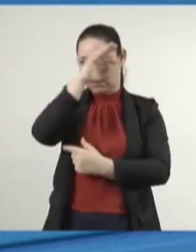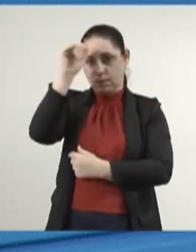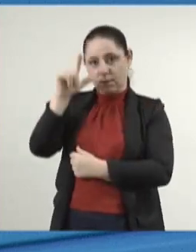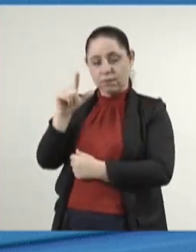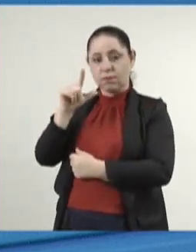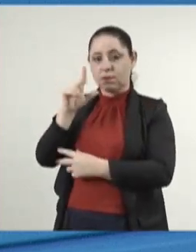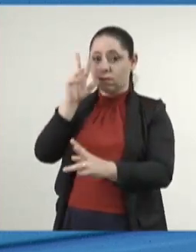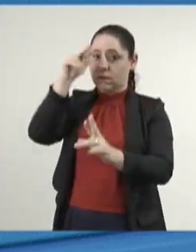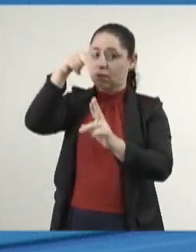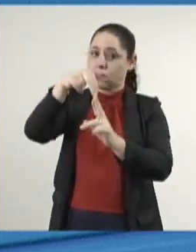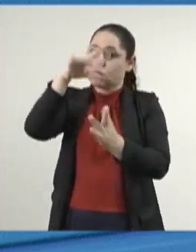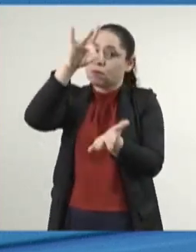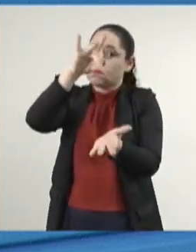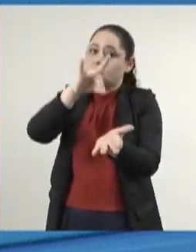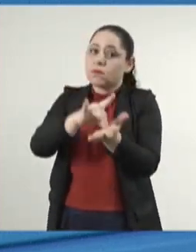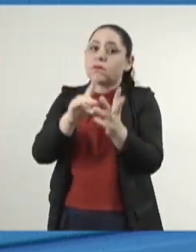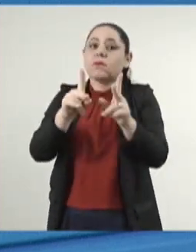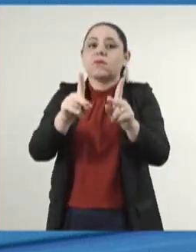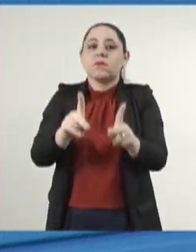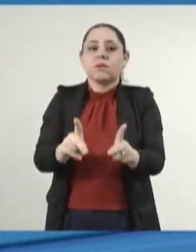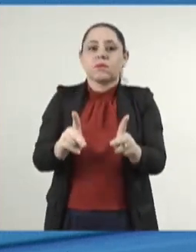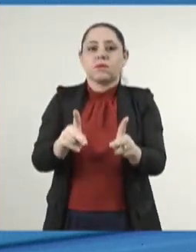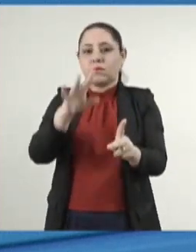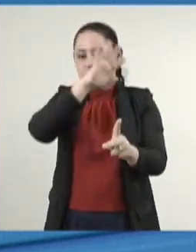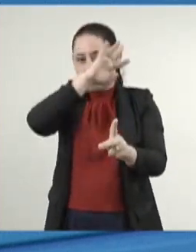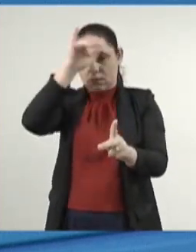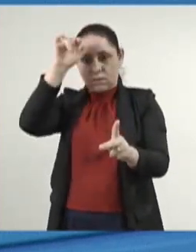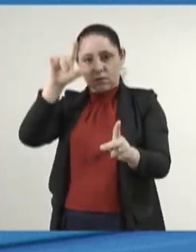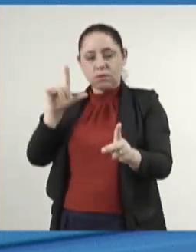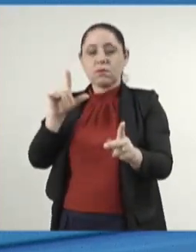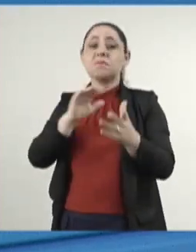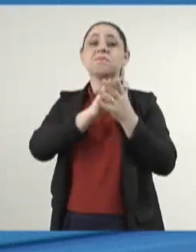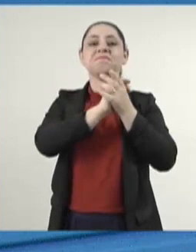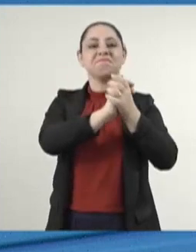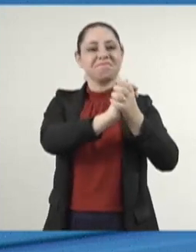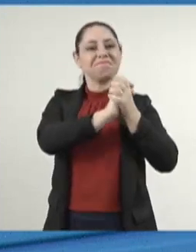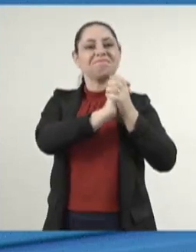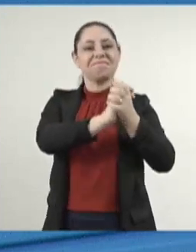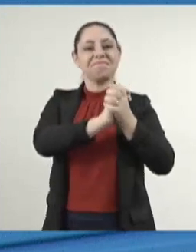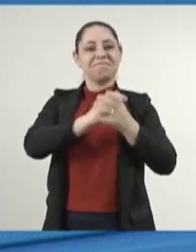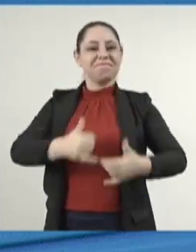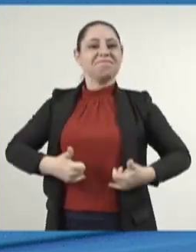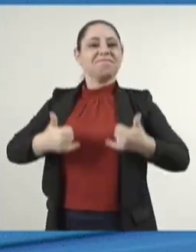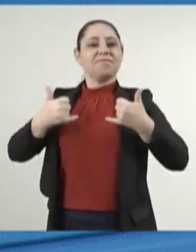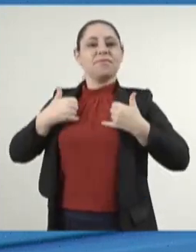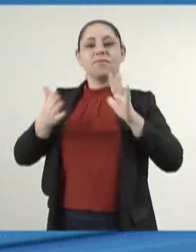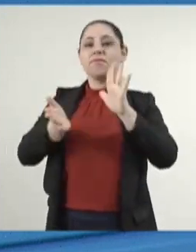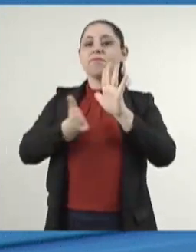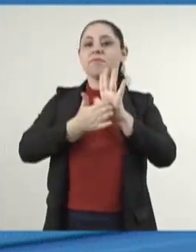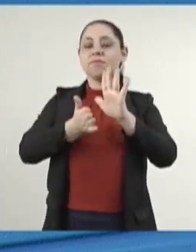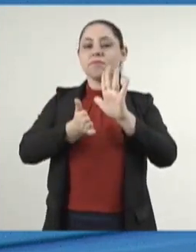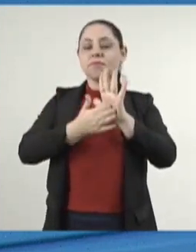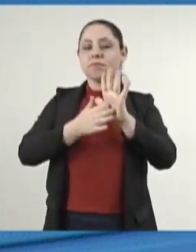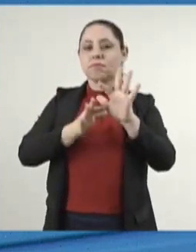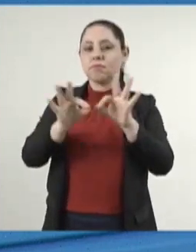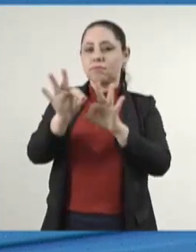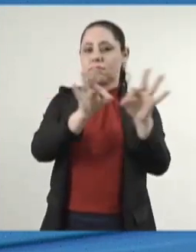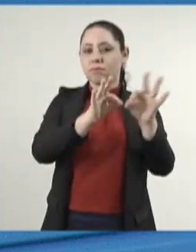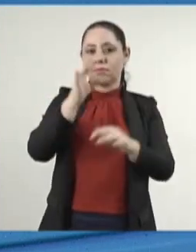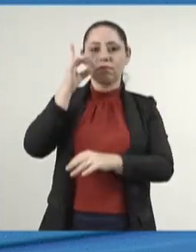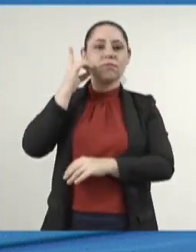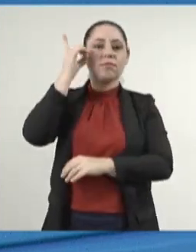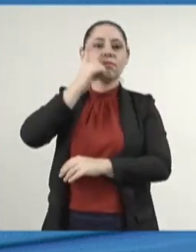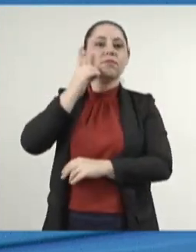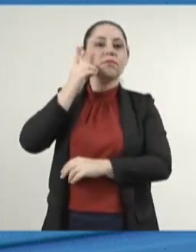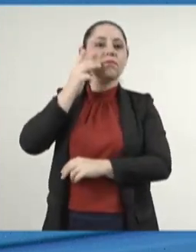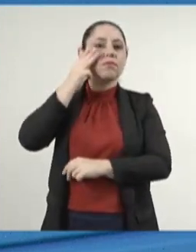Sul, legítima representante do povo sul-mato-grossense, congratula com satisfação e orgulho, por meio de propositura formulada pela deputada